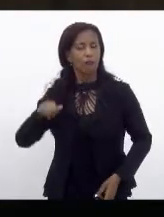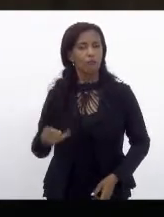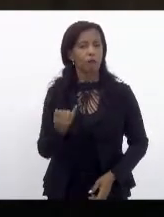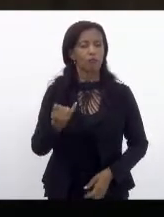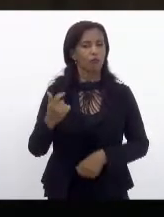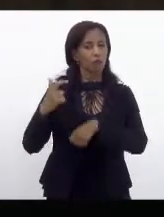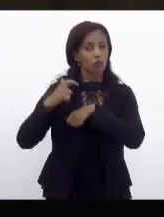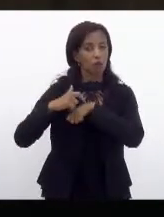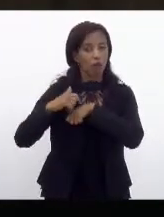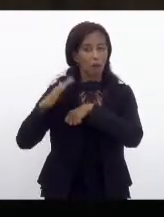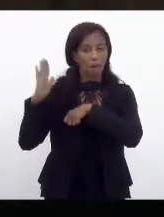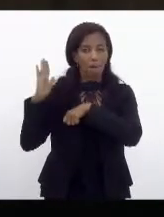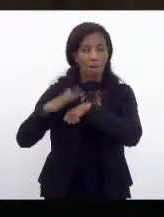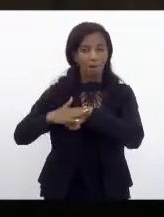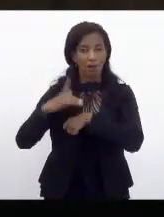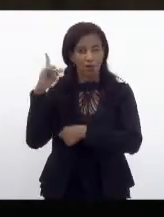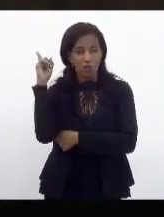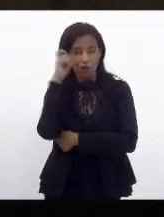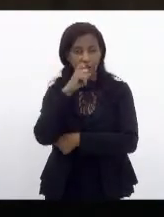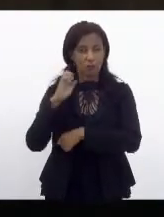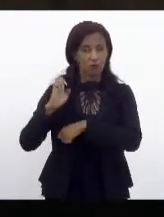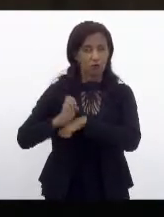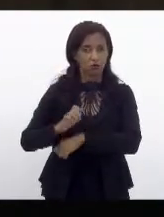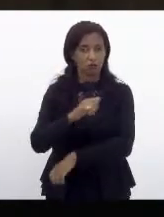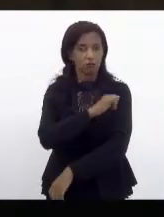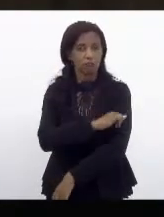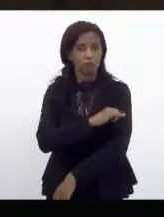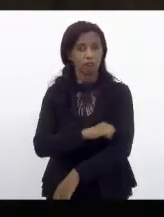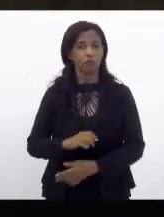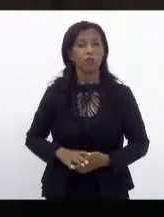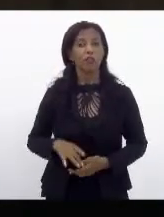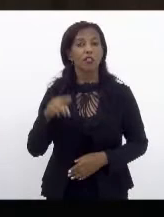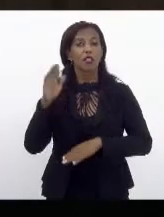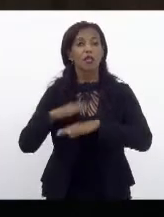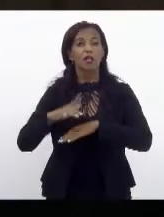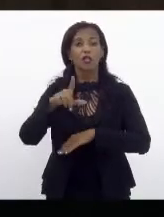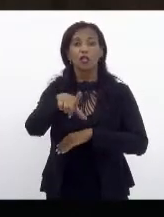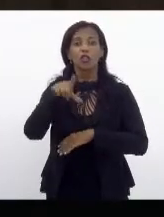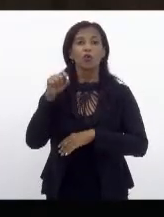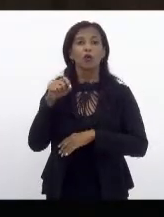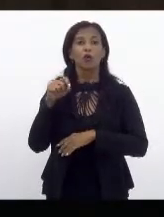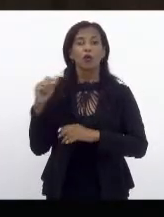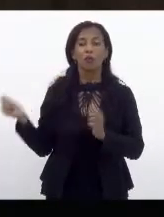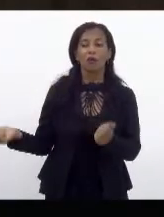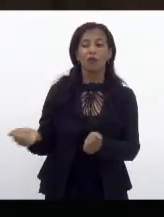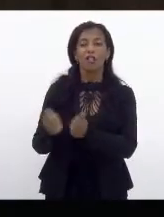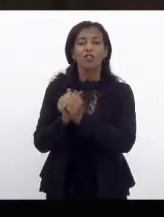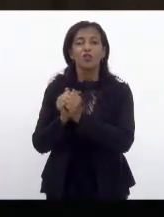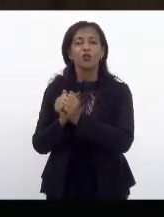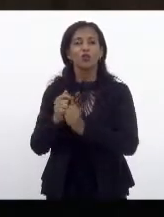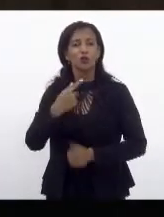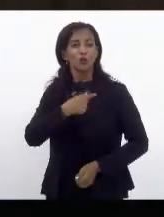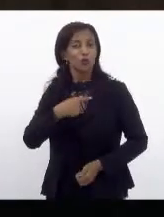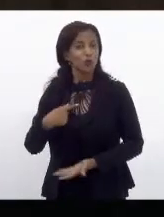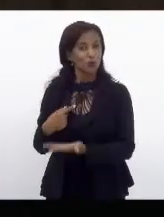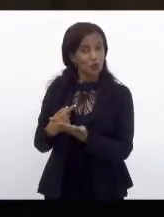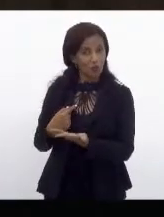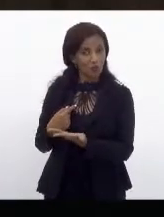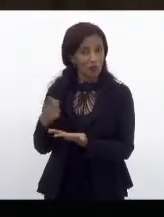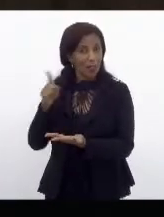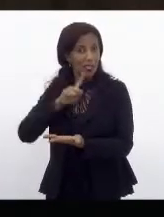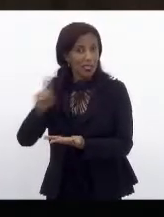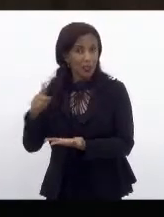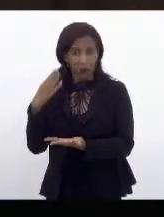do momento mais delicado do estado do Rio de Janeiro. Ele optou por ficar do lado do Wilson Witzel e não